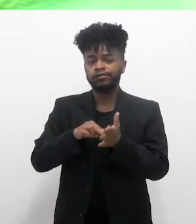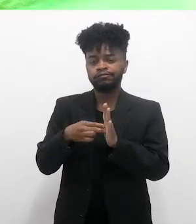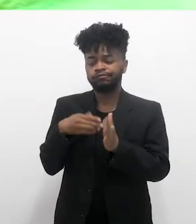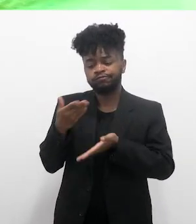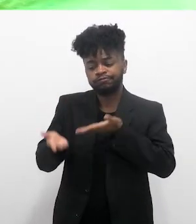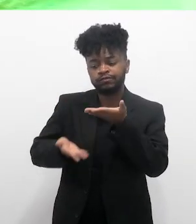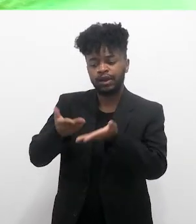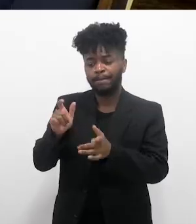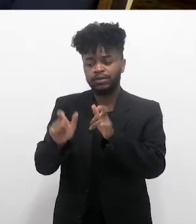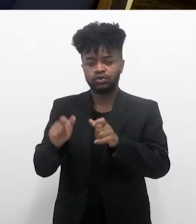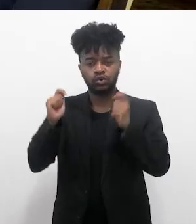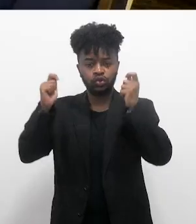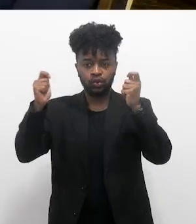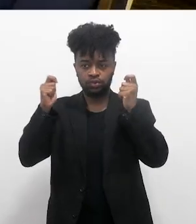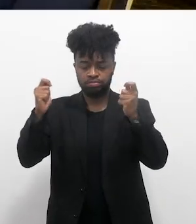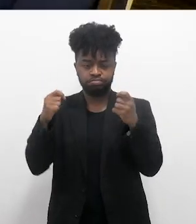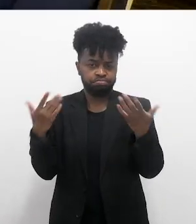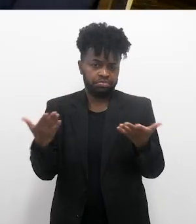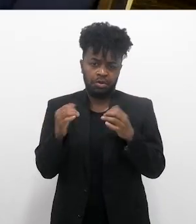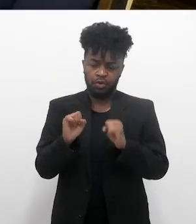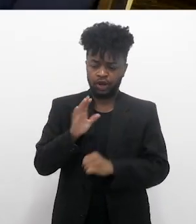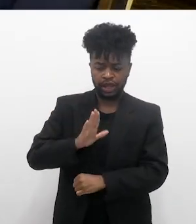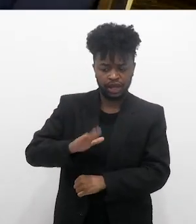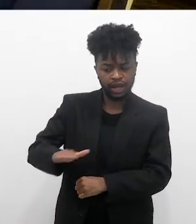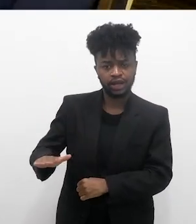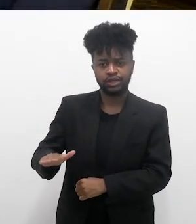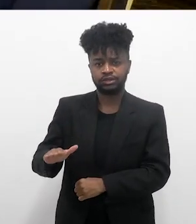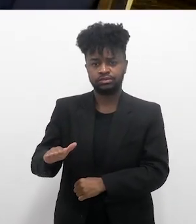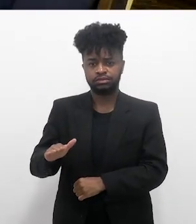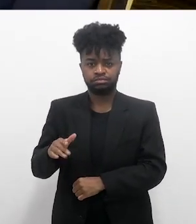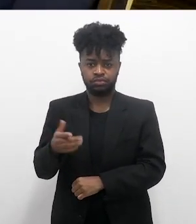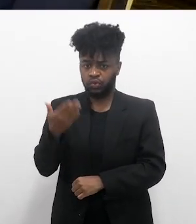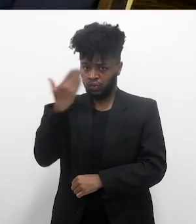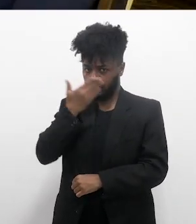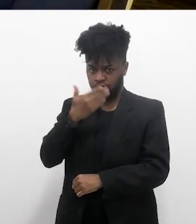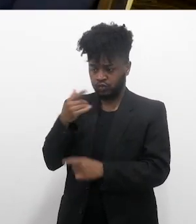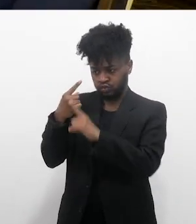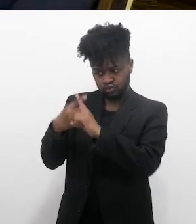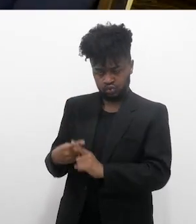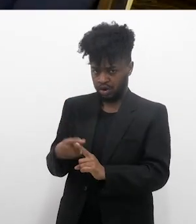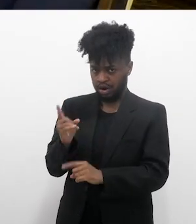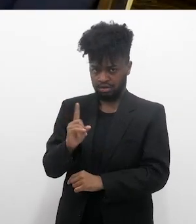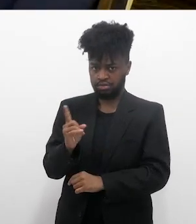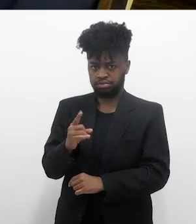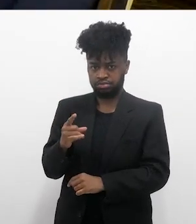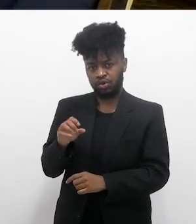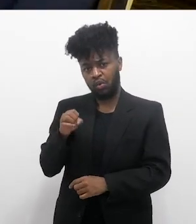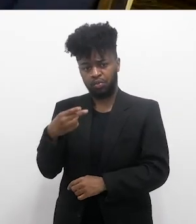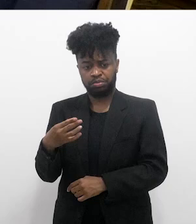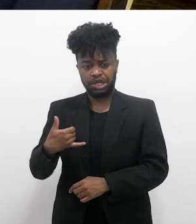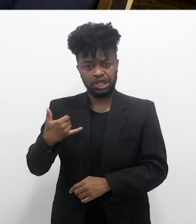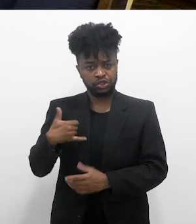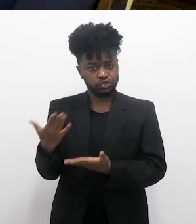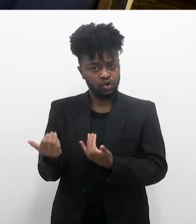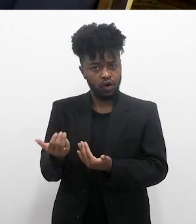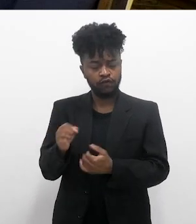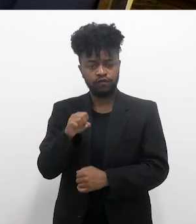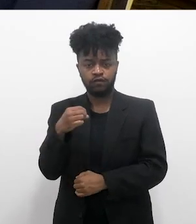torcedor. Seja ele uma criança que não o viu jogar, de meia idade ou